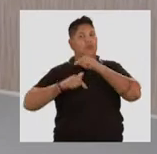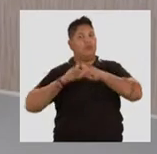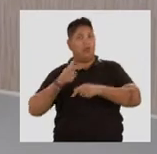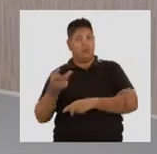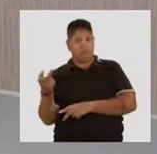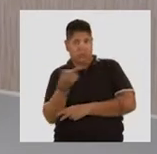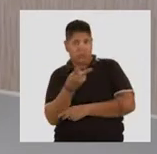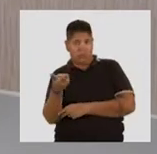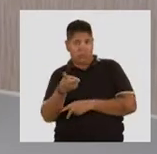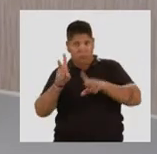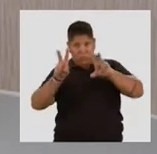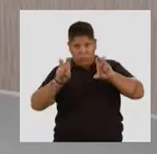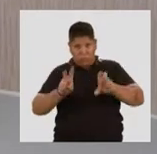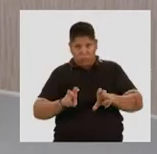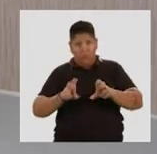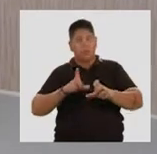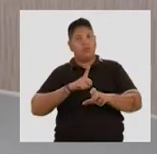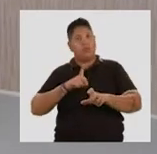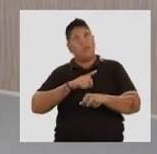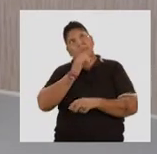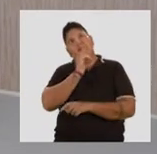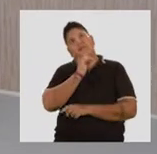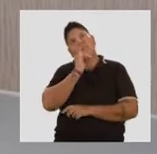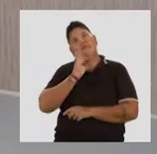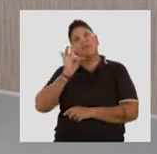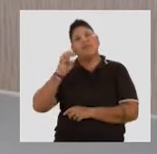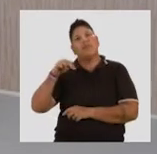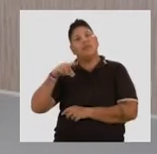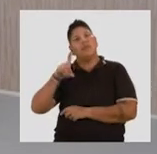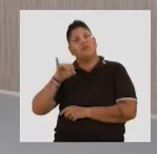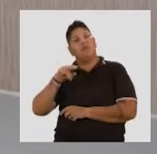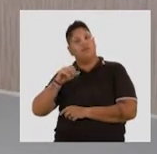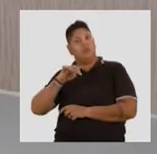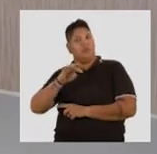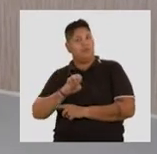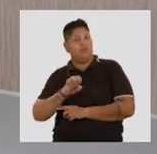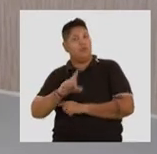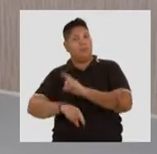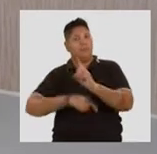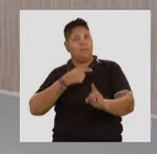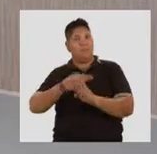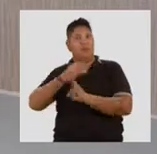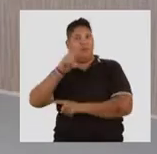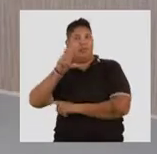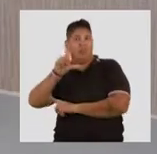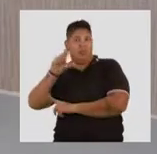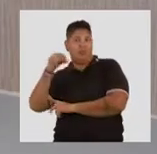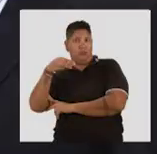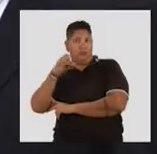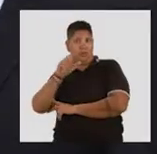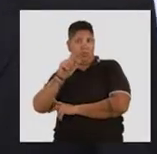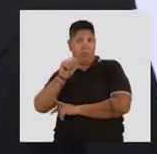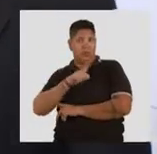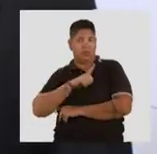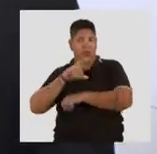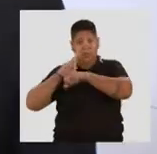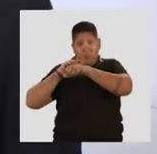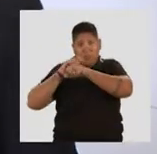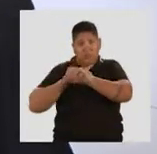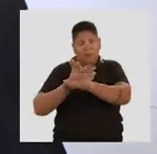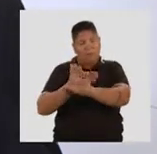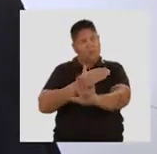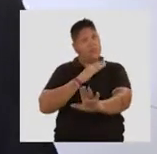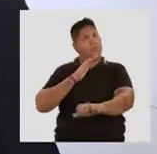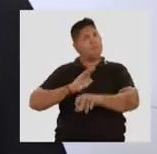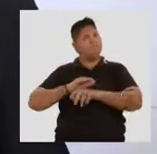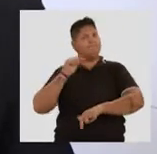ao trabalho. Os dois termos abrangem, por exemplo, tendinite, bursite e lombalgia. Tratam-se de doenças